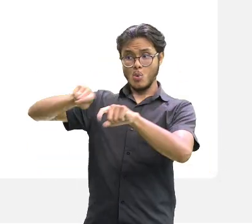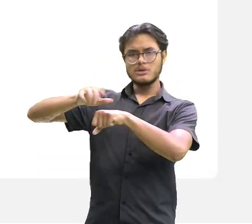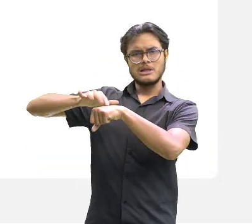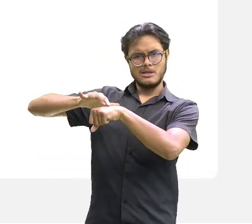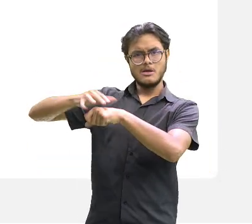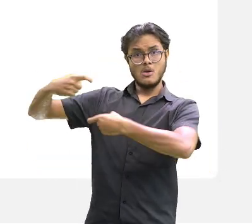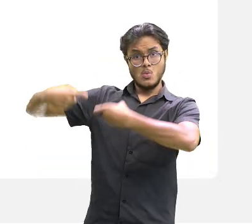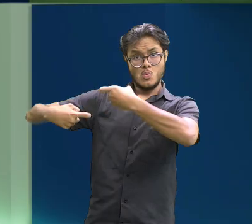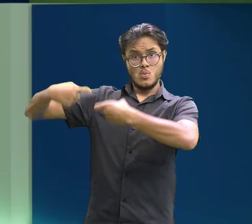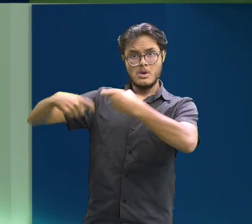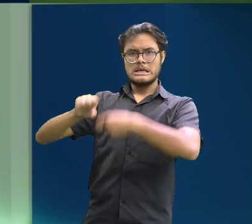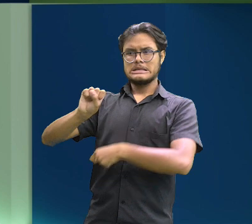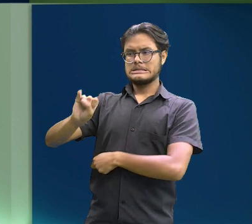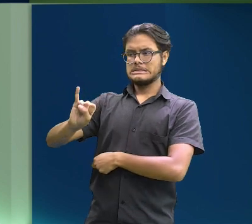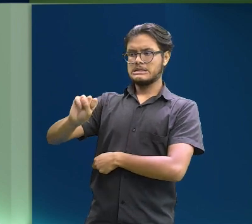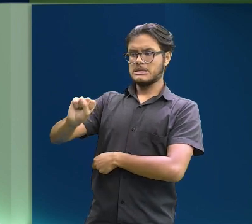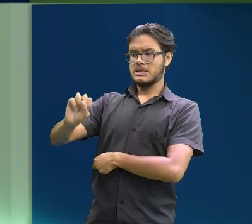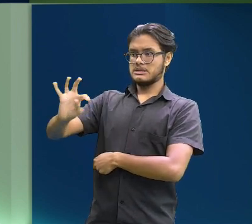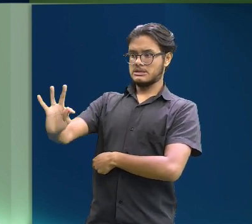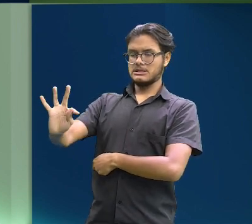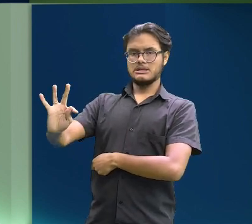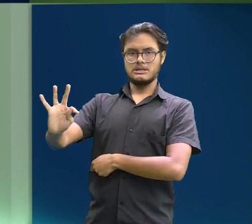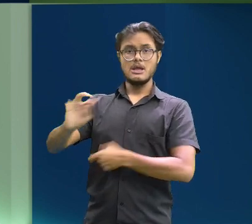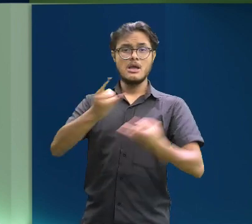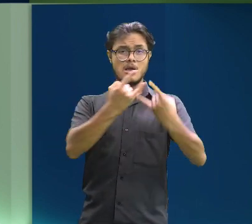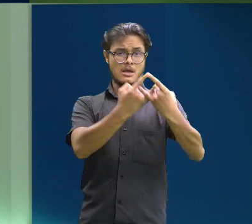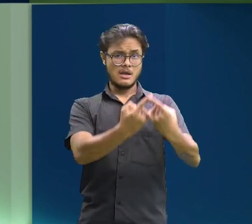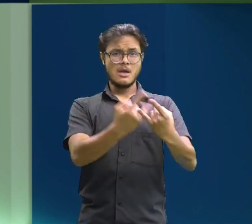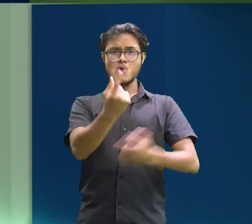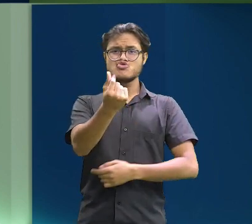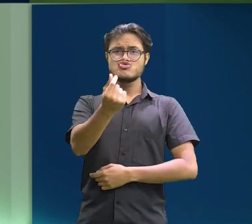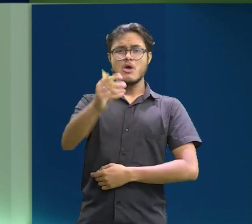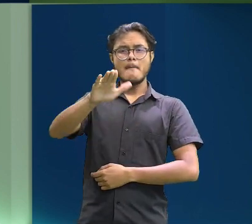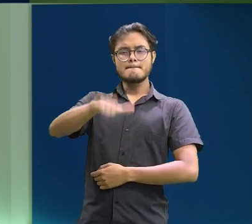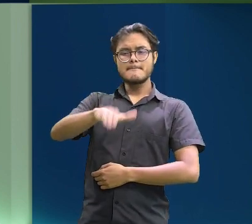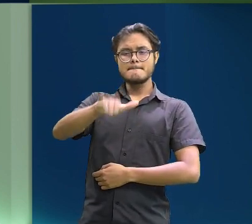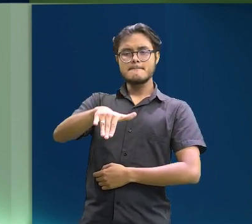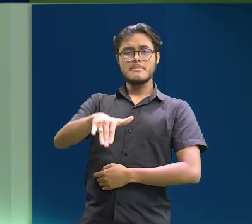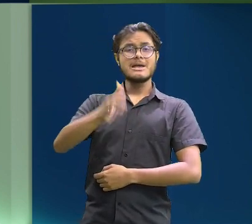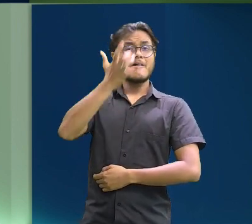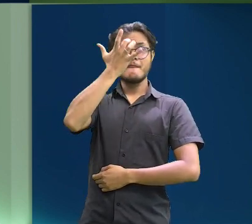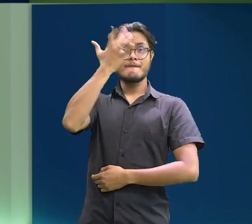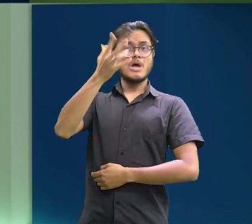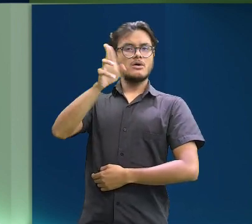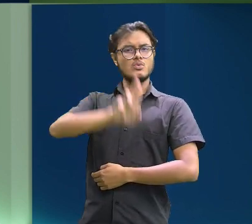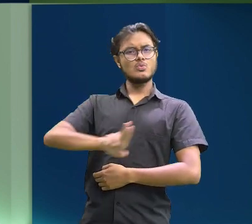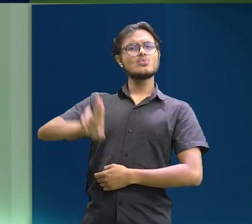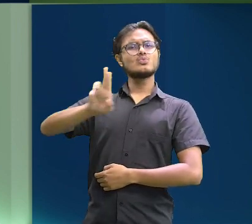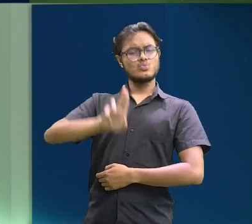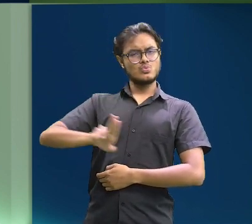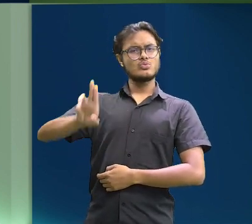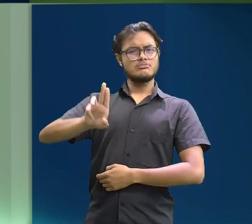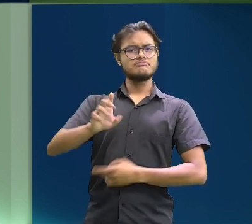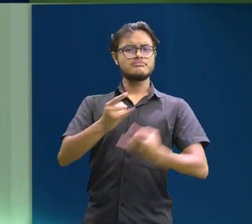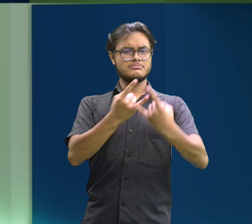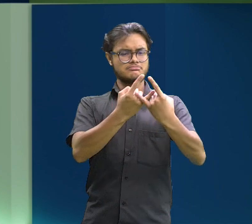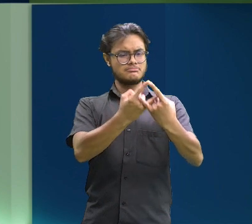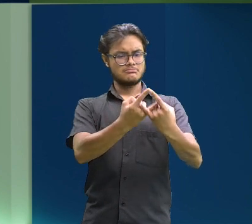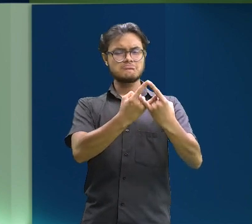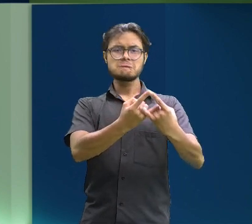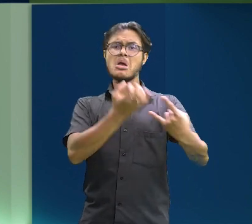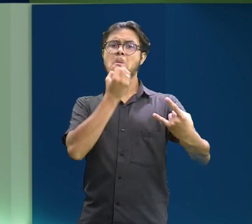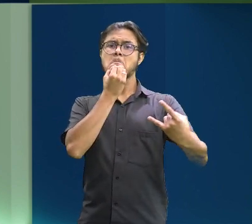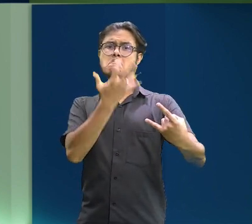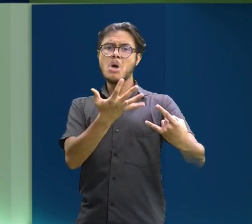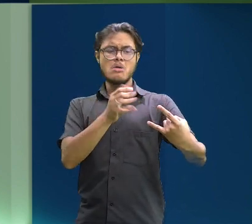sexuais, tendo baixo custo e é fácil de usar. Além disso, ela apresenta um alto índice de